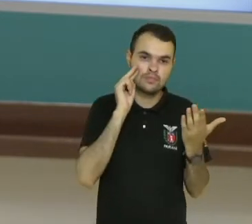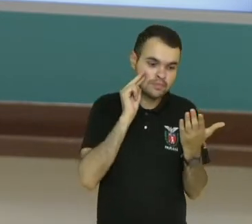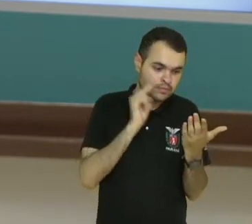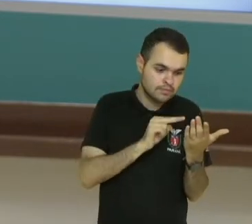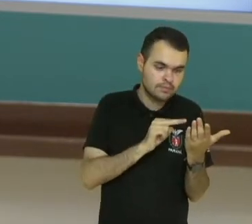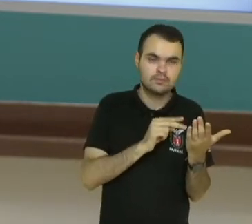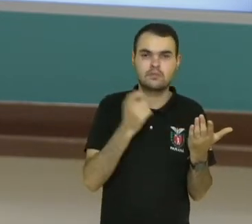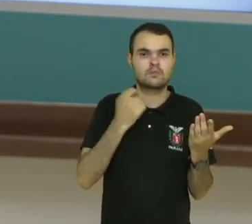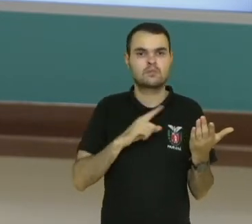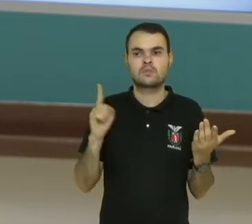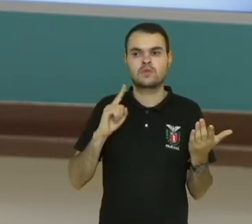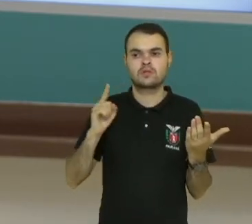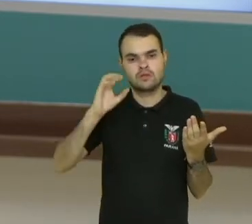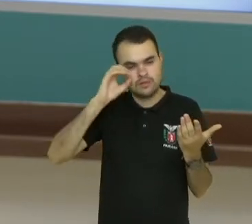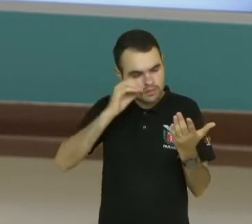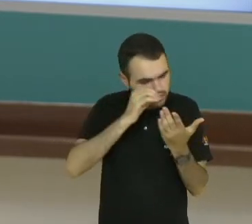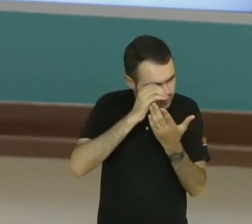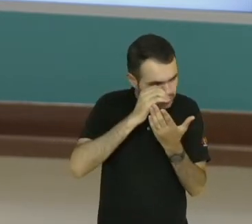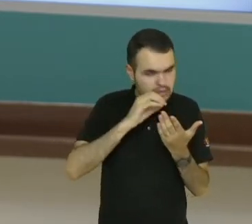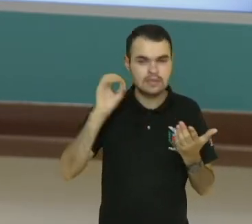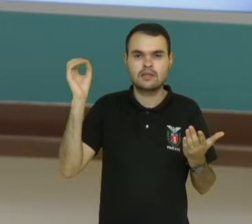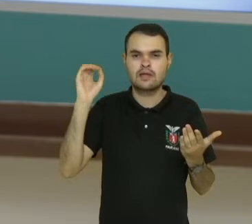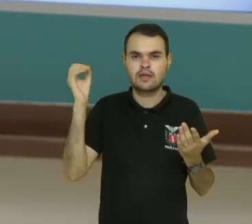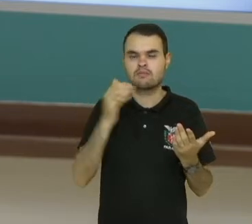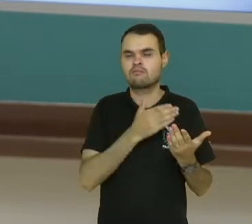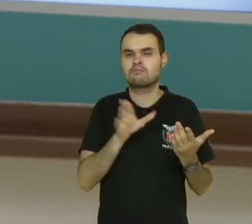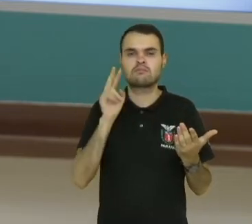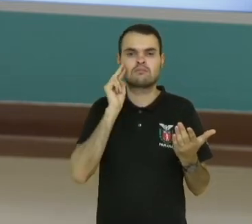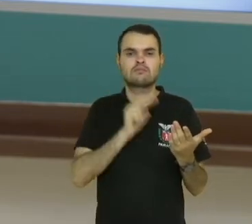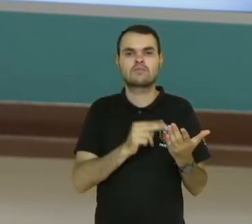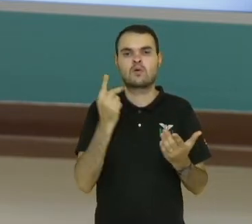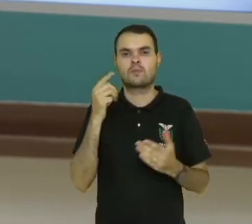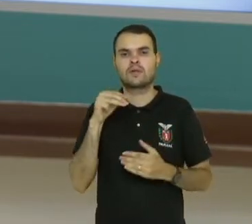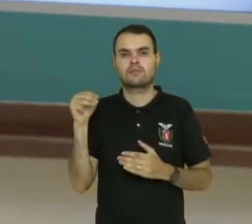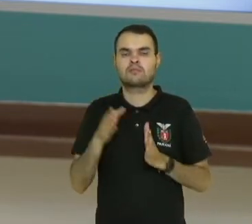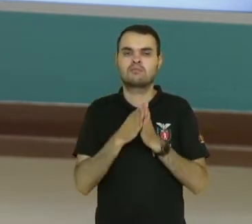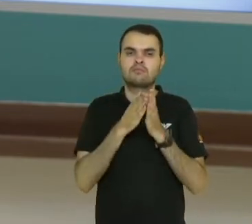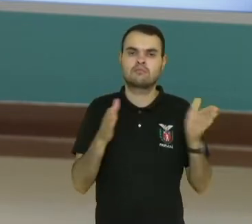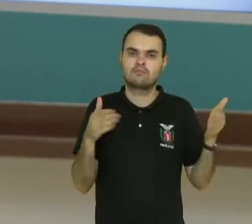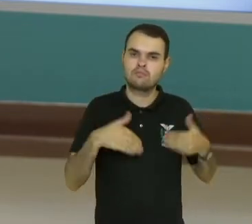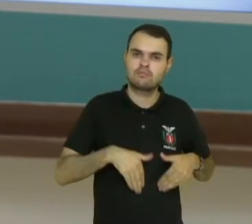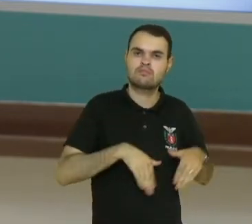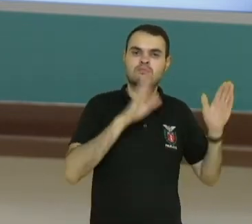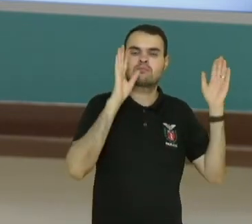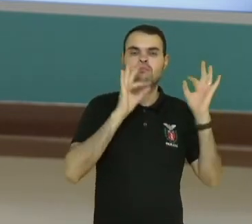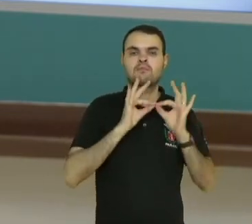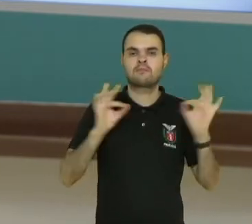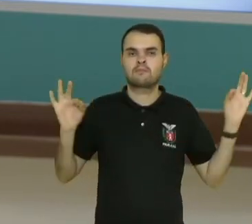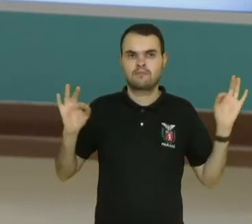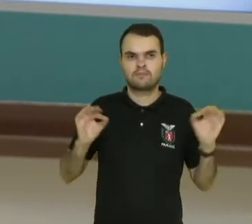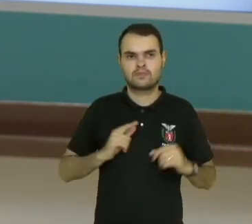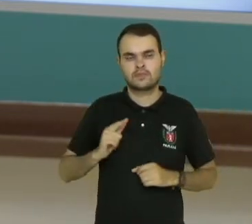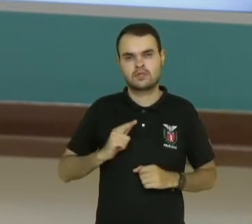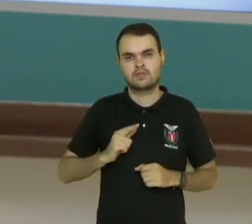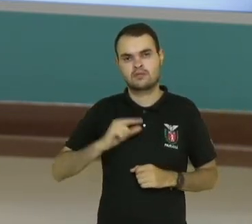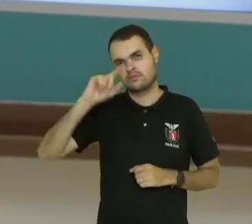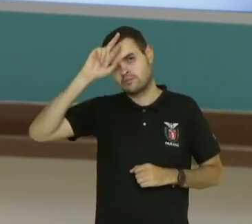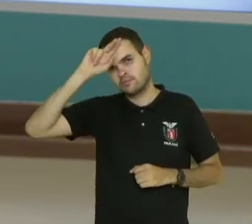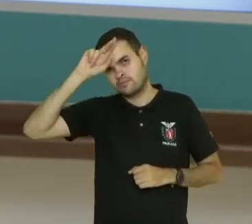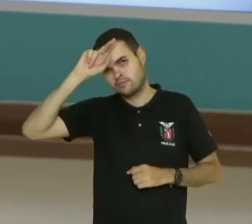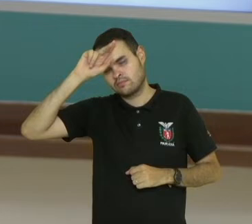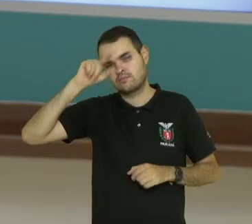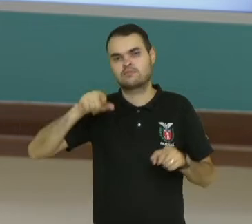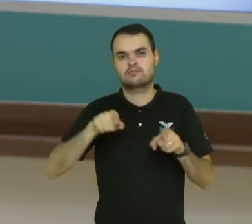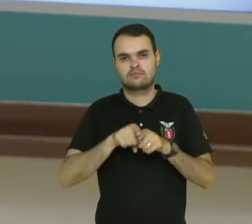nenhum equipamento especial, que começam em 1 milímetro e vão ali para além de 1 metro, né? A gente tem, por exemplo, os insetos